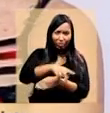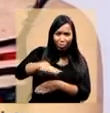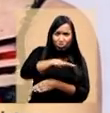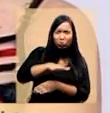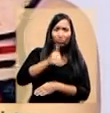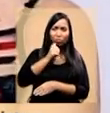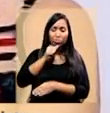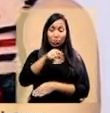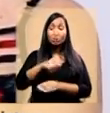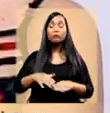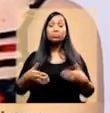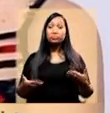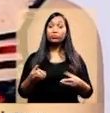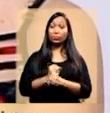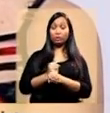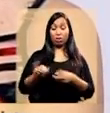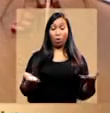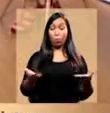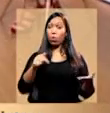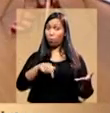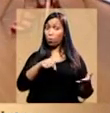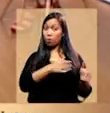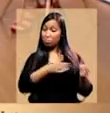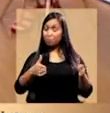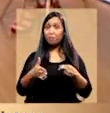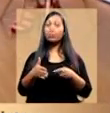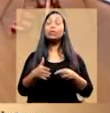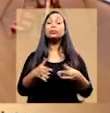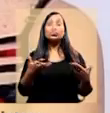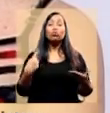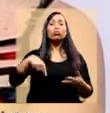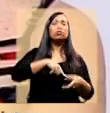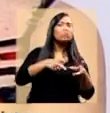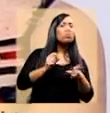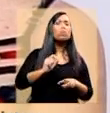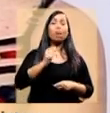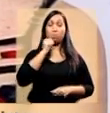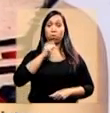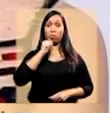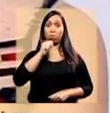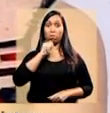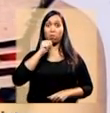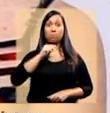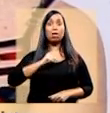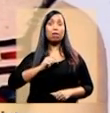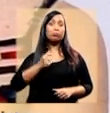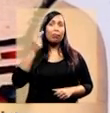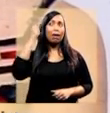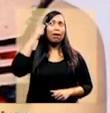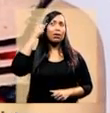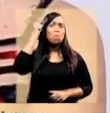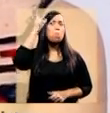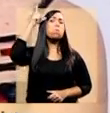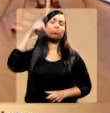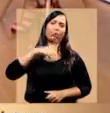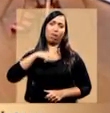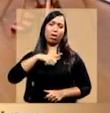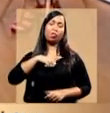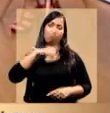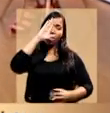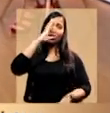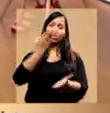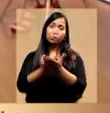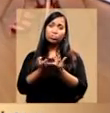medidas protetivas. Isso então, só esse ano agora? Só esse ano. Então, a gente vê assim, que a mulher está bem consciente,